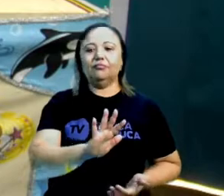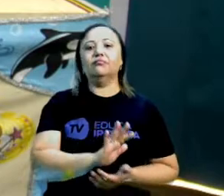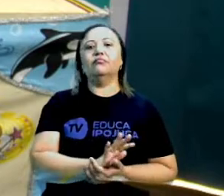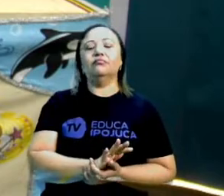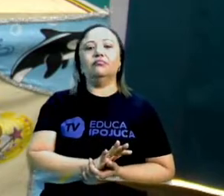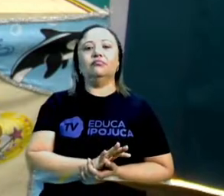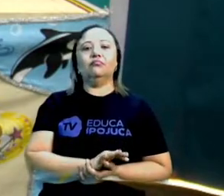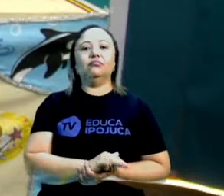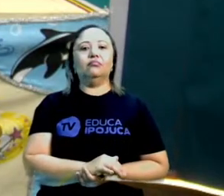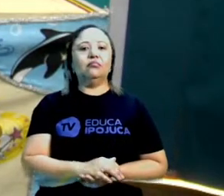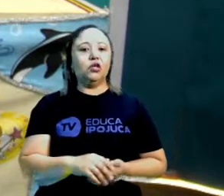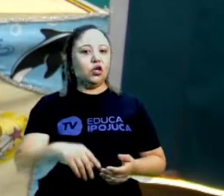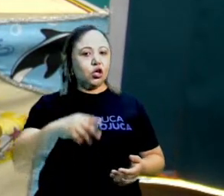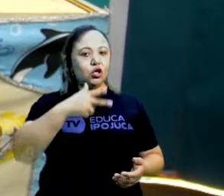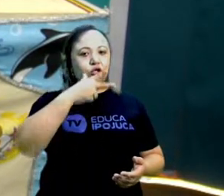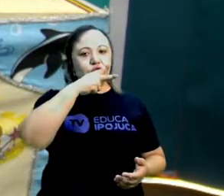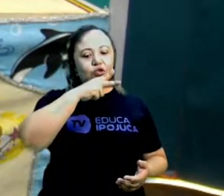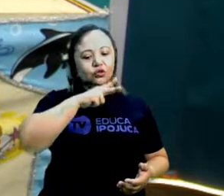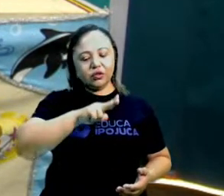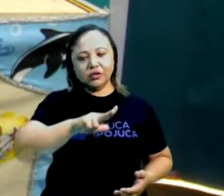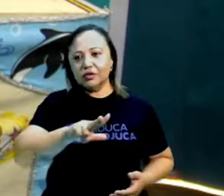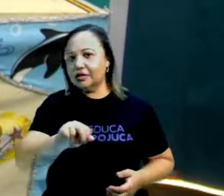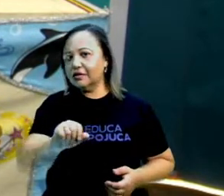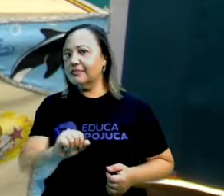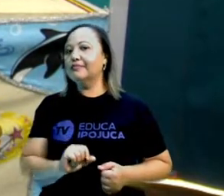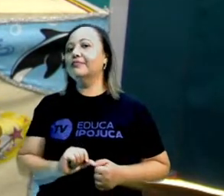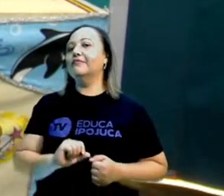então, Jonas, tu sabe o que ele fez?